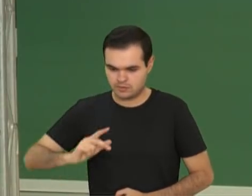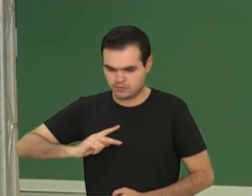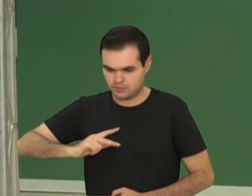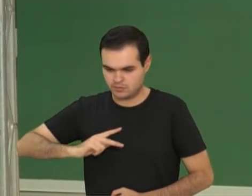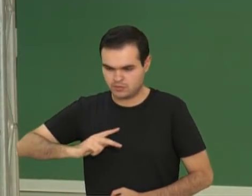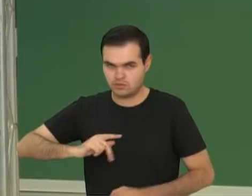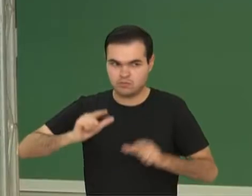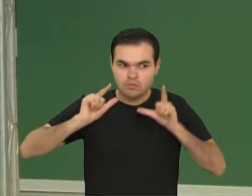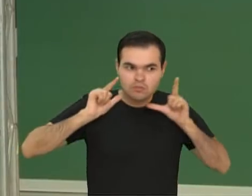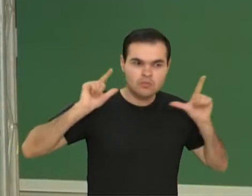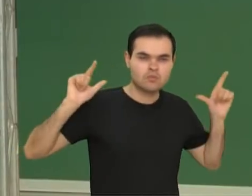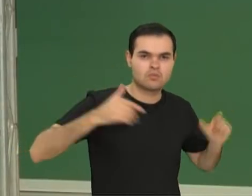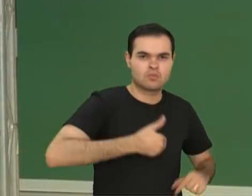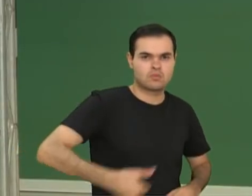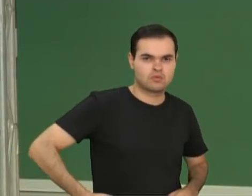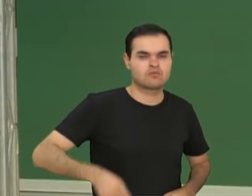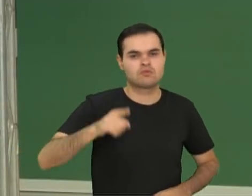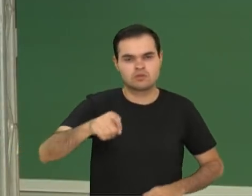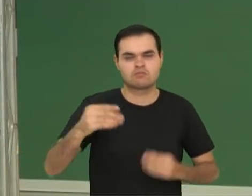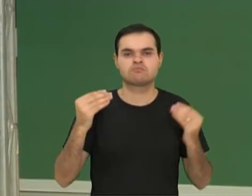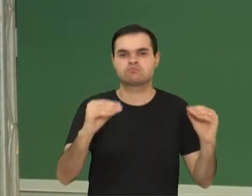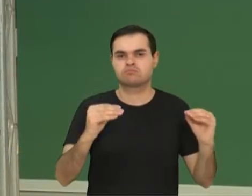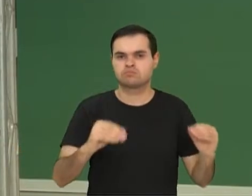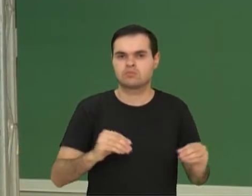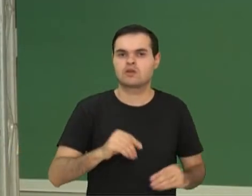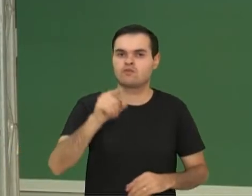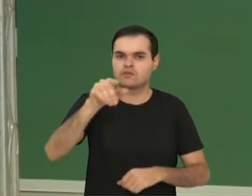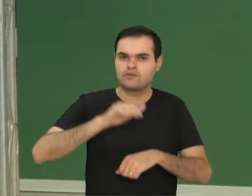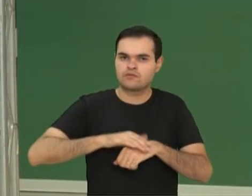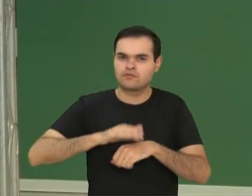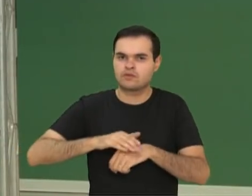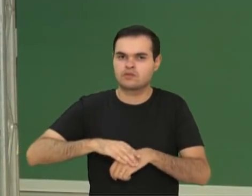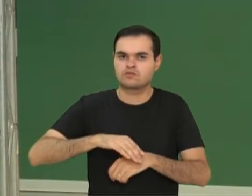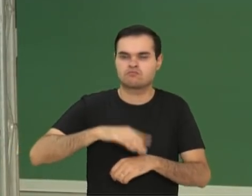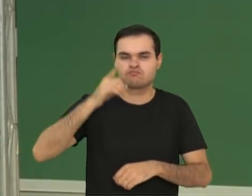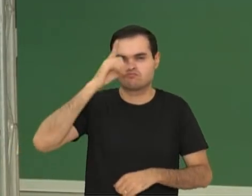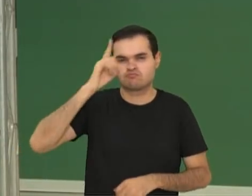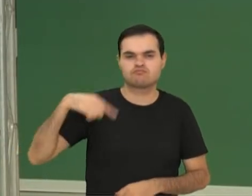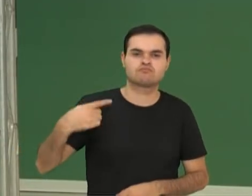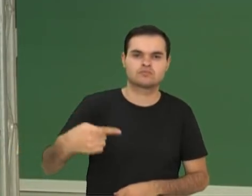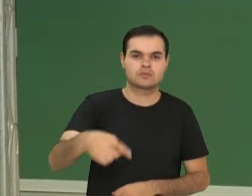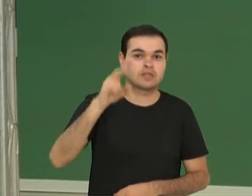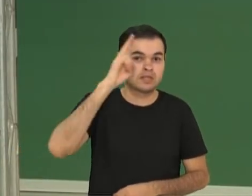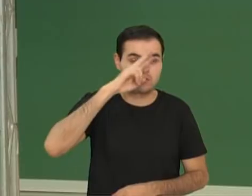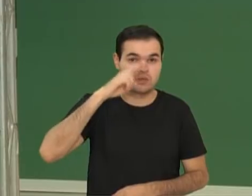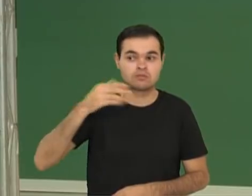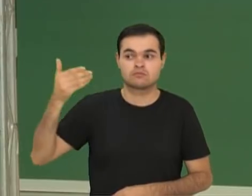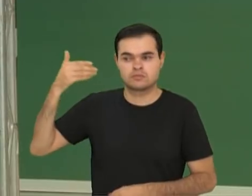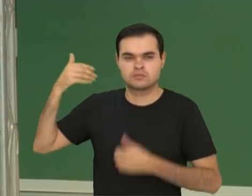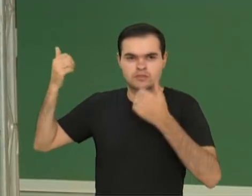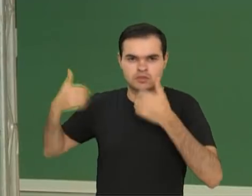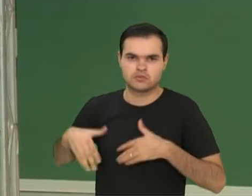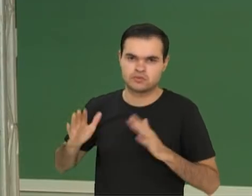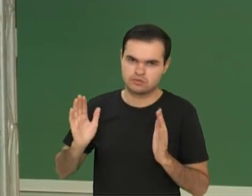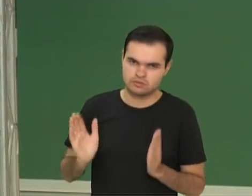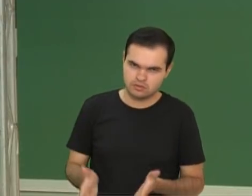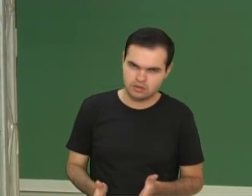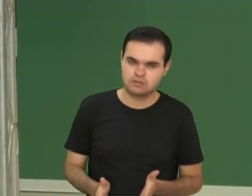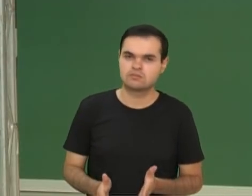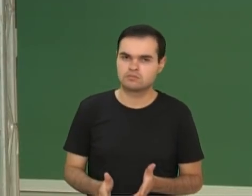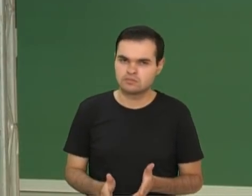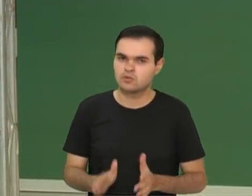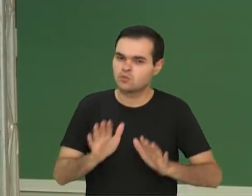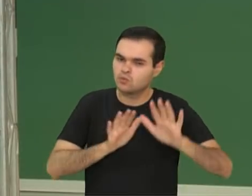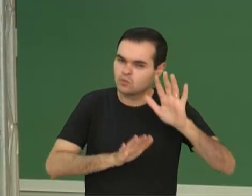imagem pública, você vai compartilhar algo que você fez no seu dia a dia. Lembrando o que a gente já respondeu em outras questões,